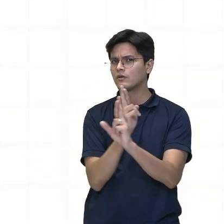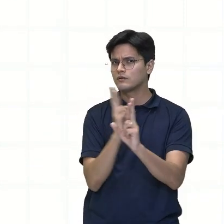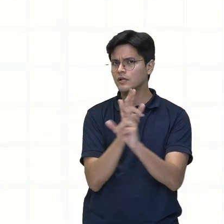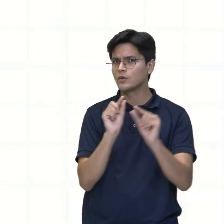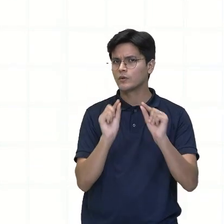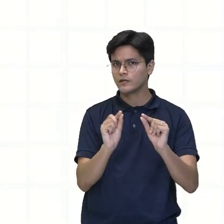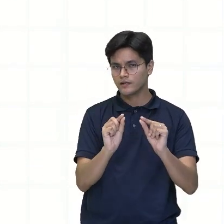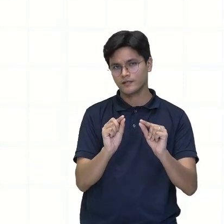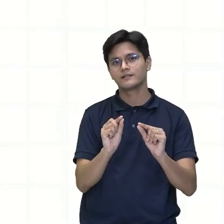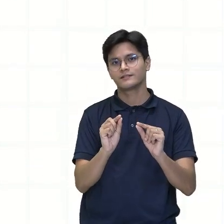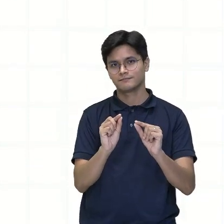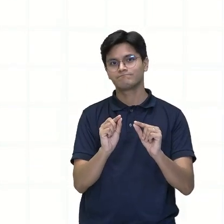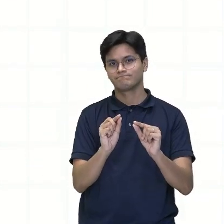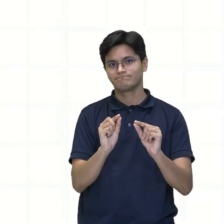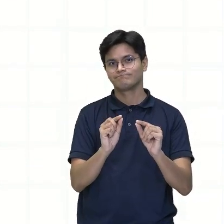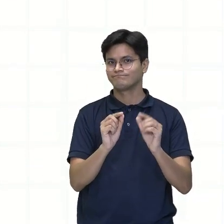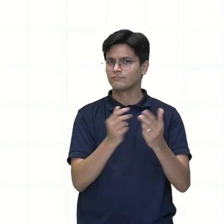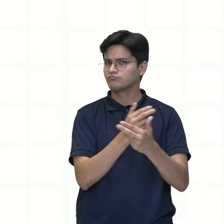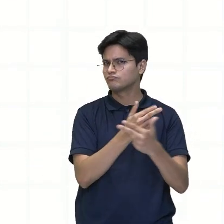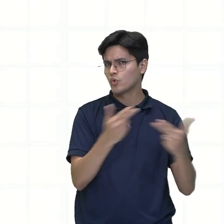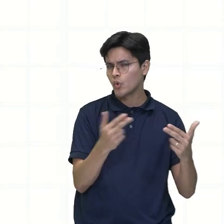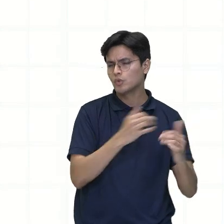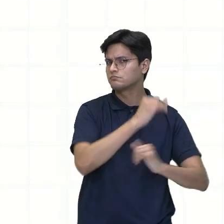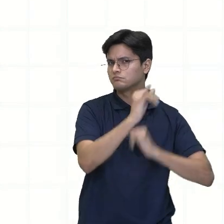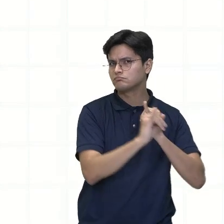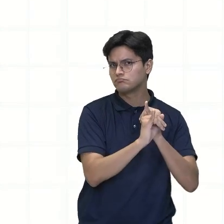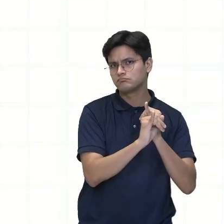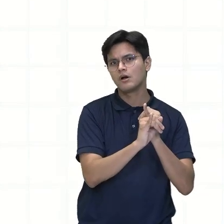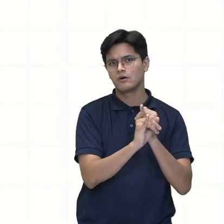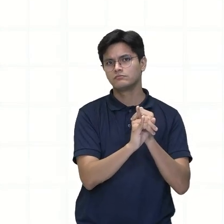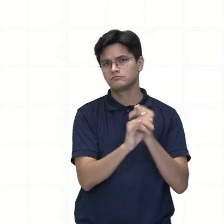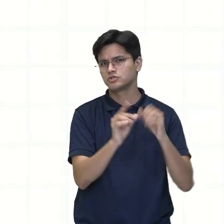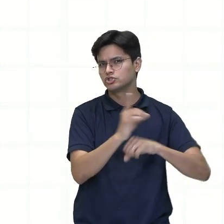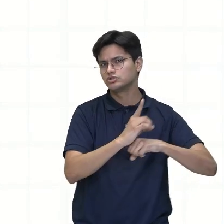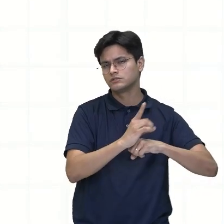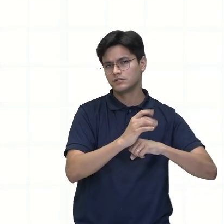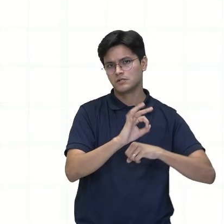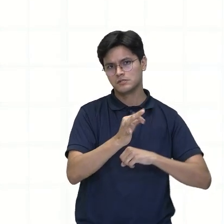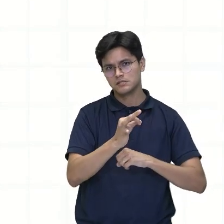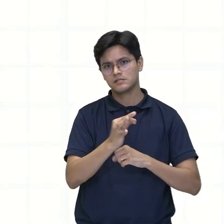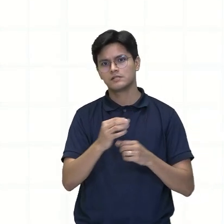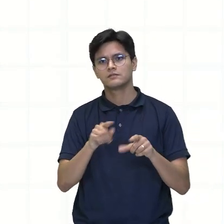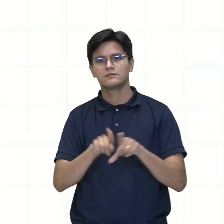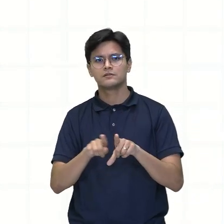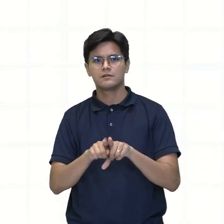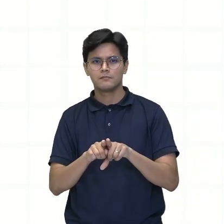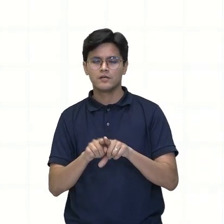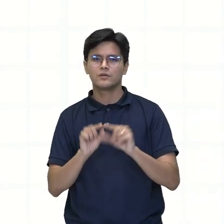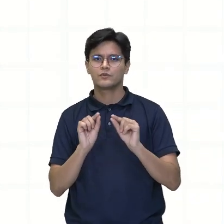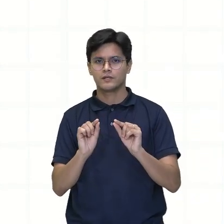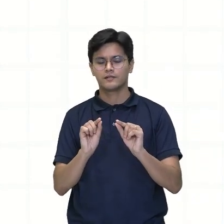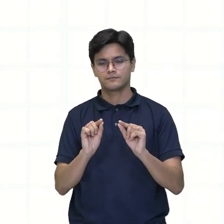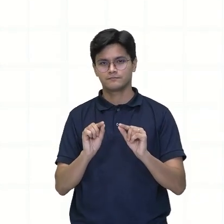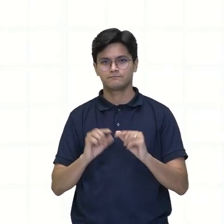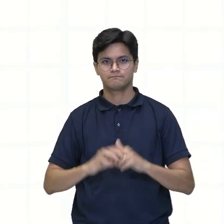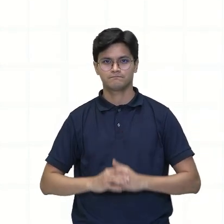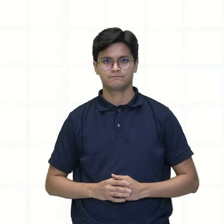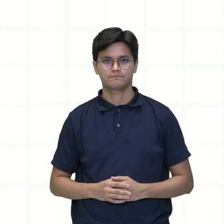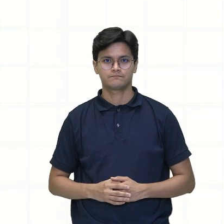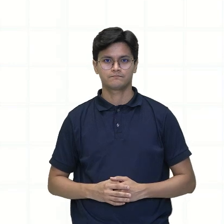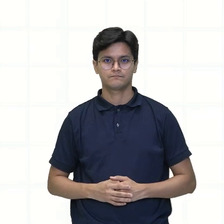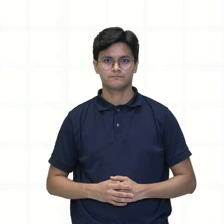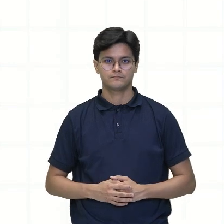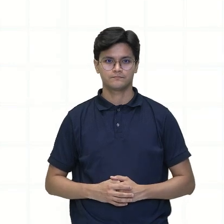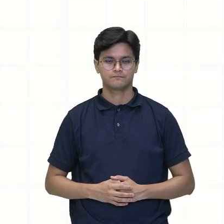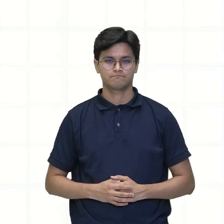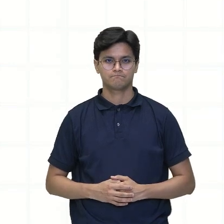virtual, que é algo virtual. Então, objects, places, people are represented digitally. In other words,